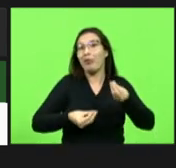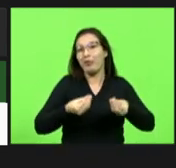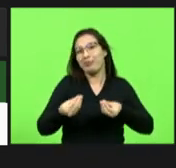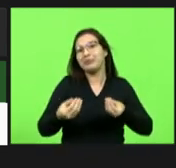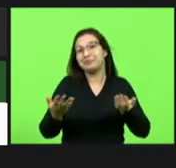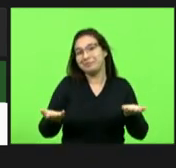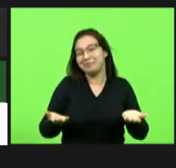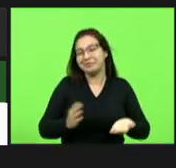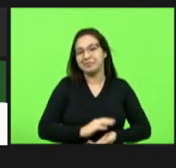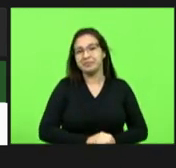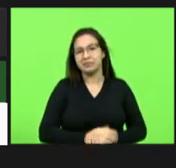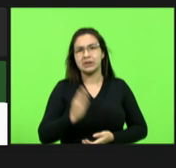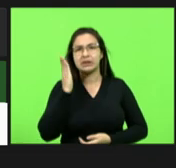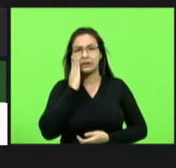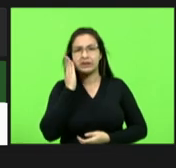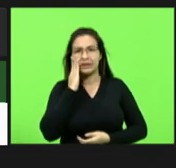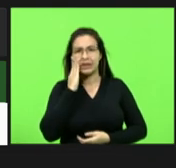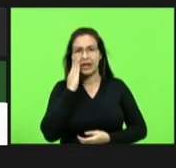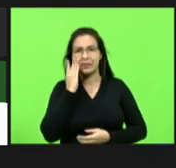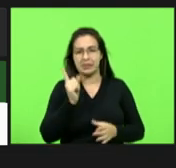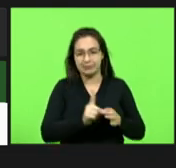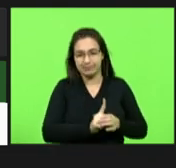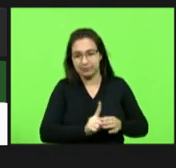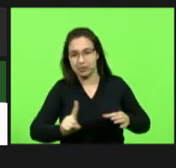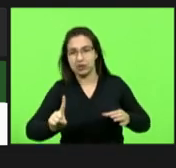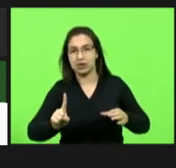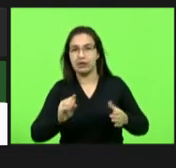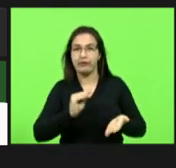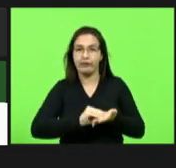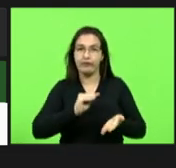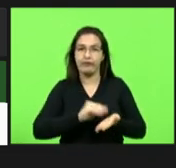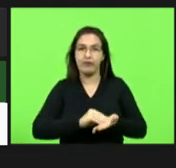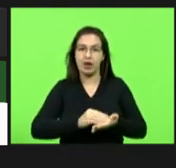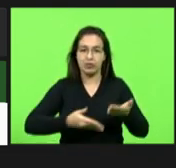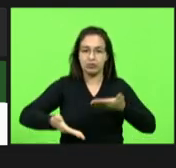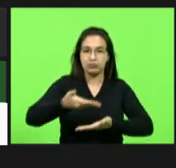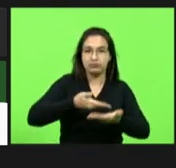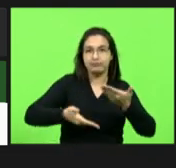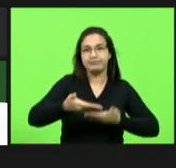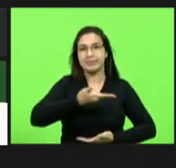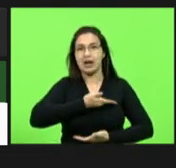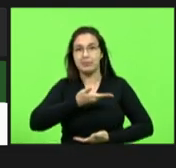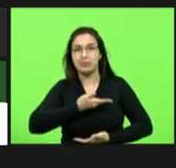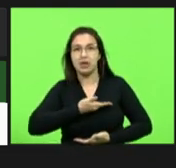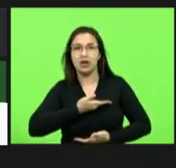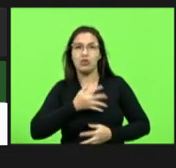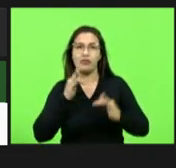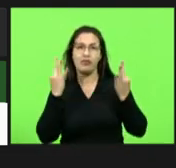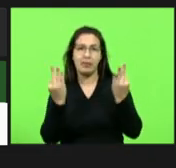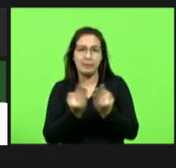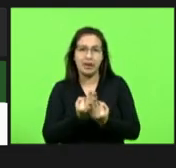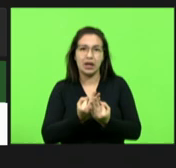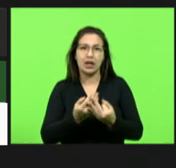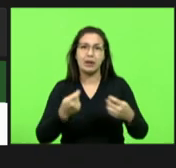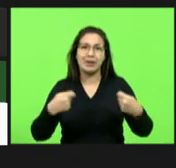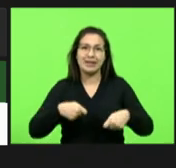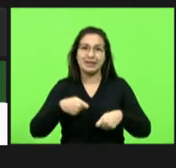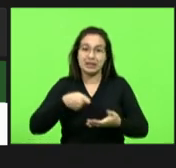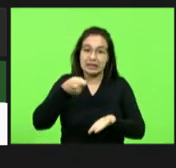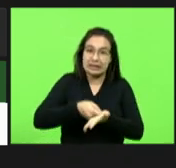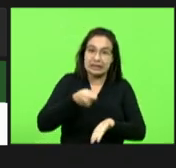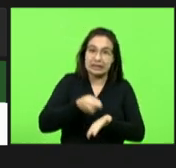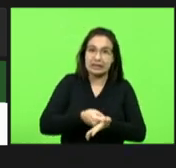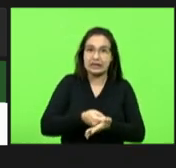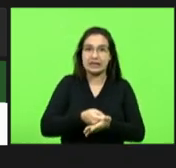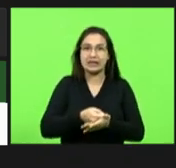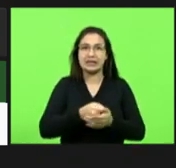gente sabe que o isolamento, a falta de convivência com amigos, com colegas, familiares e o acesso obrigatório à internet, além